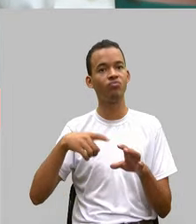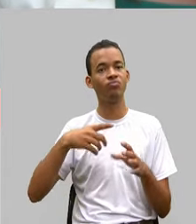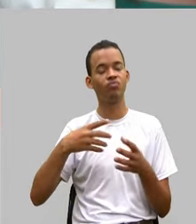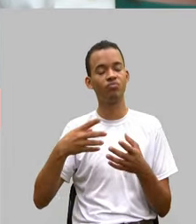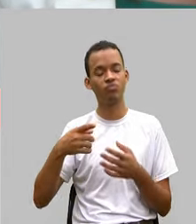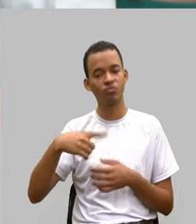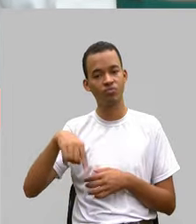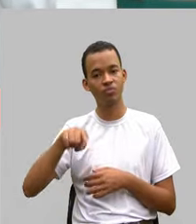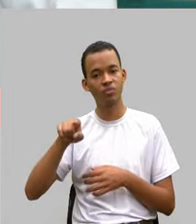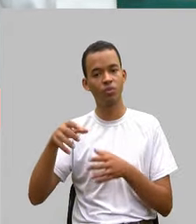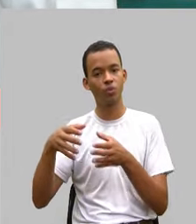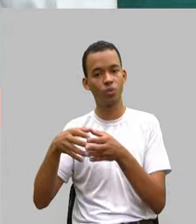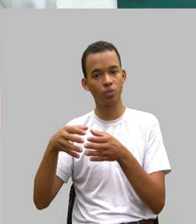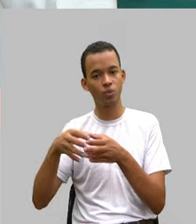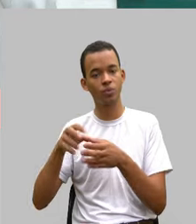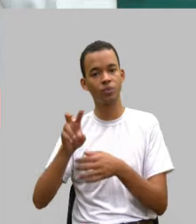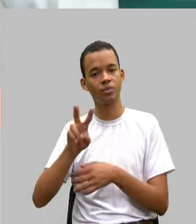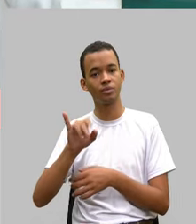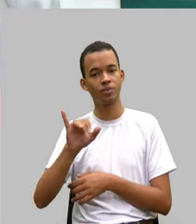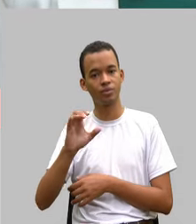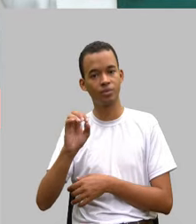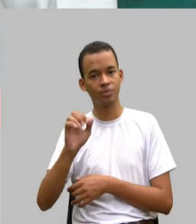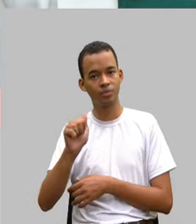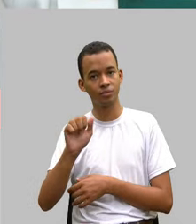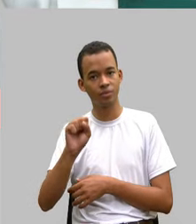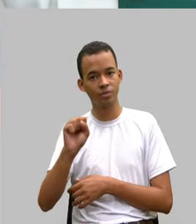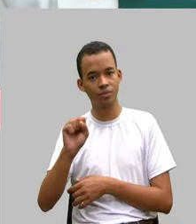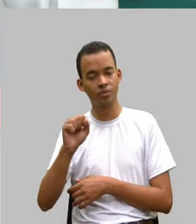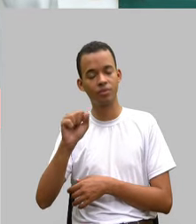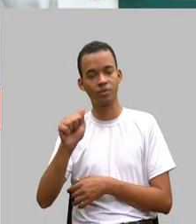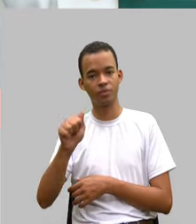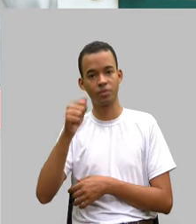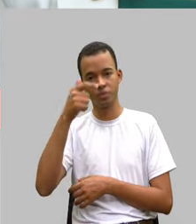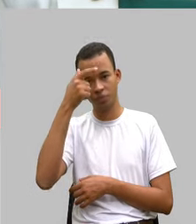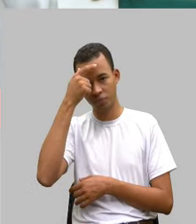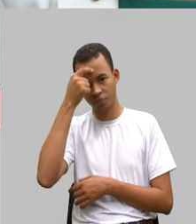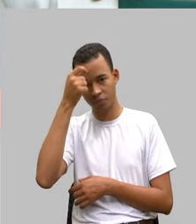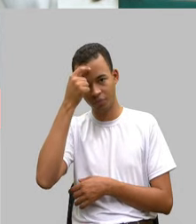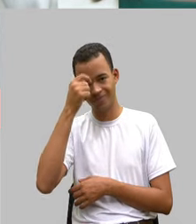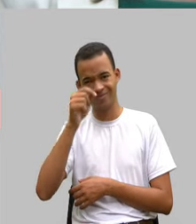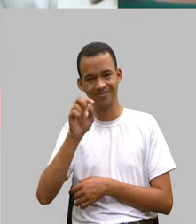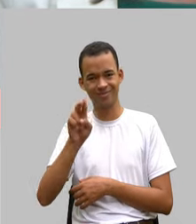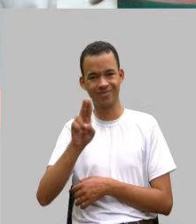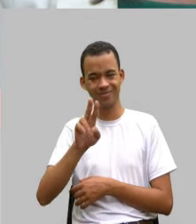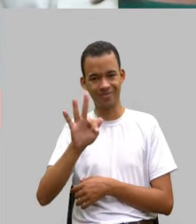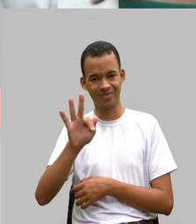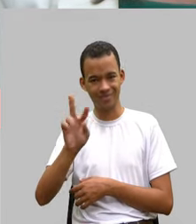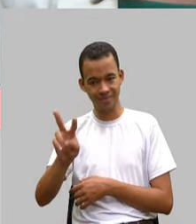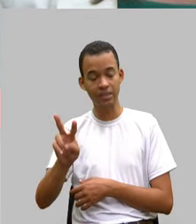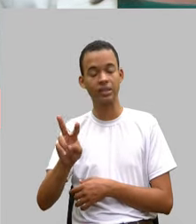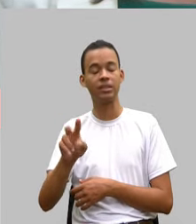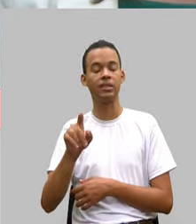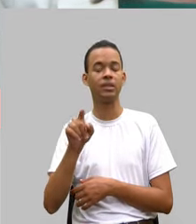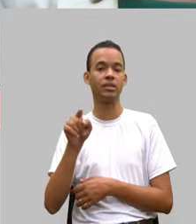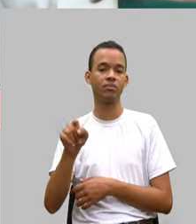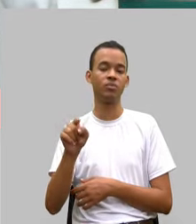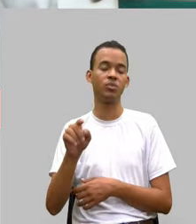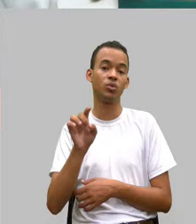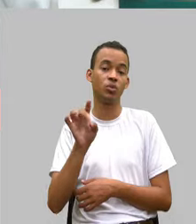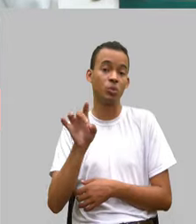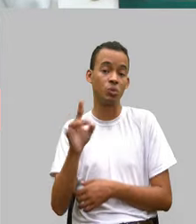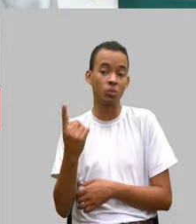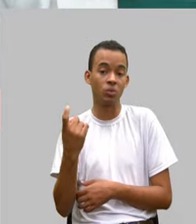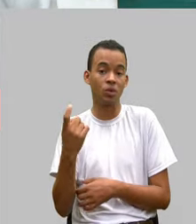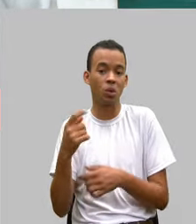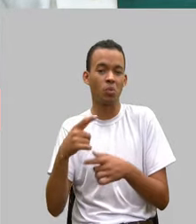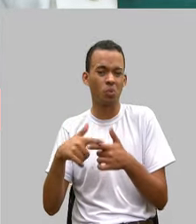né num período recente que nós passamos não só o FV como todas as Universidades públicas federais teve um papel de destaque